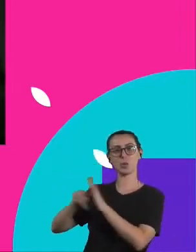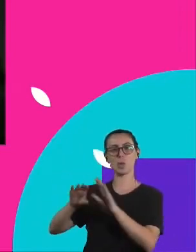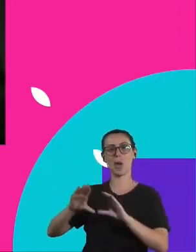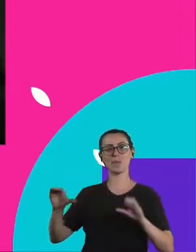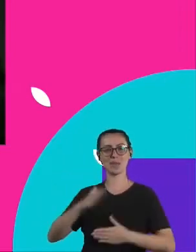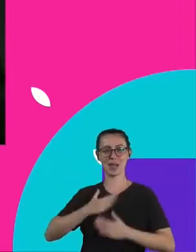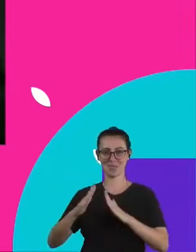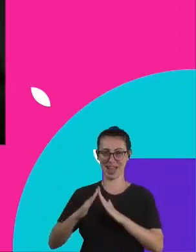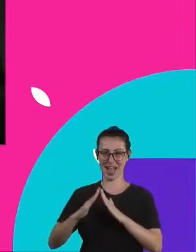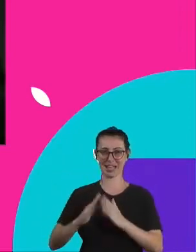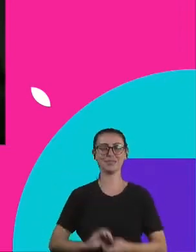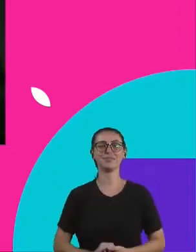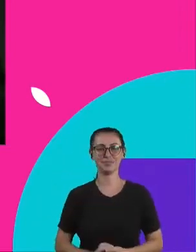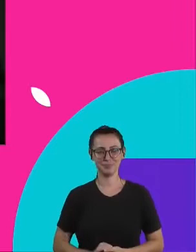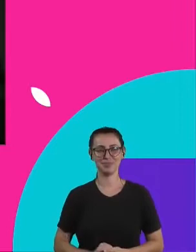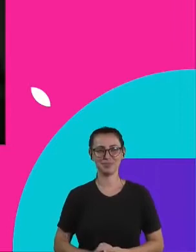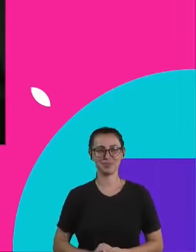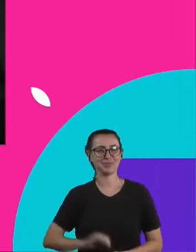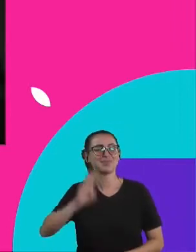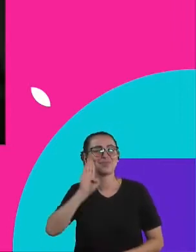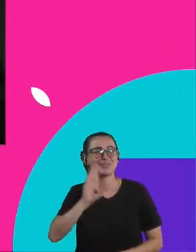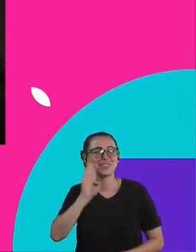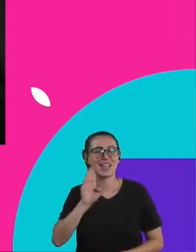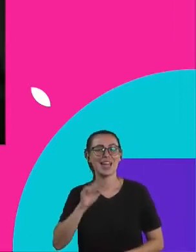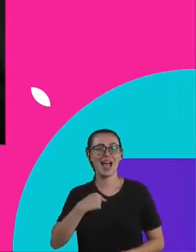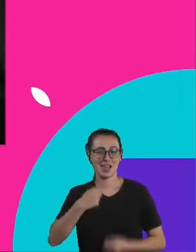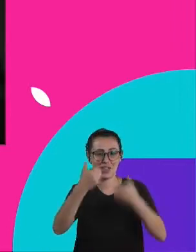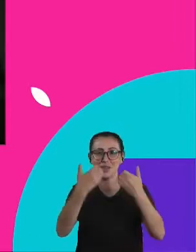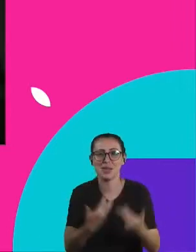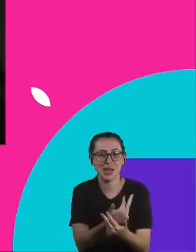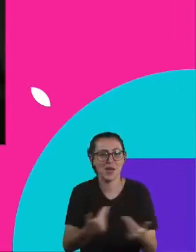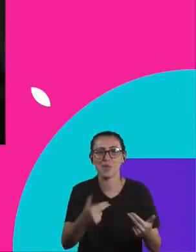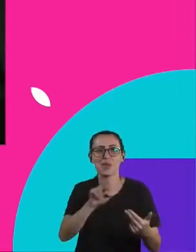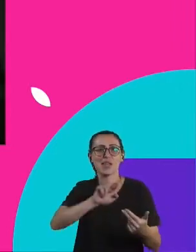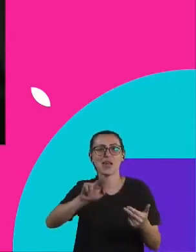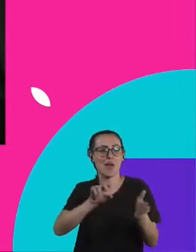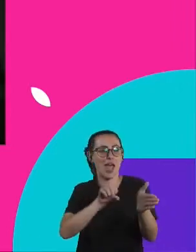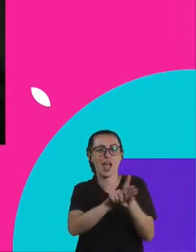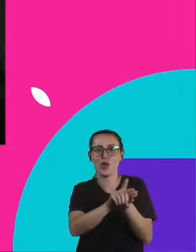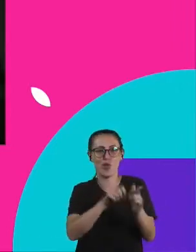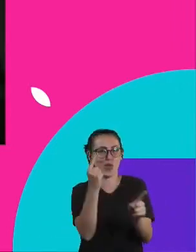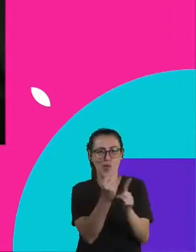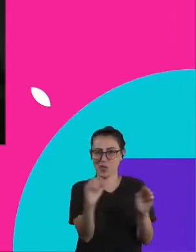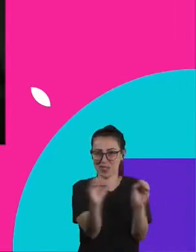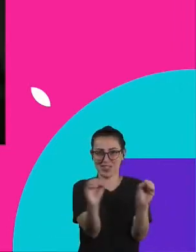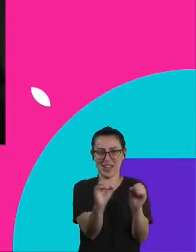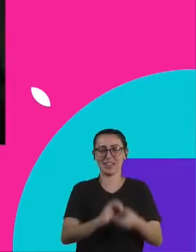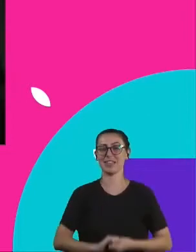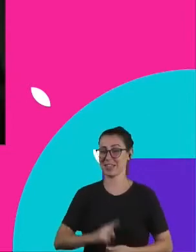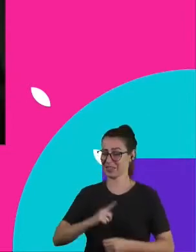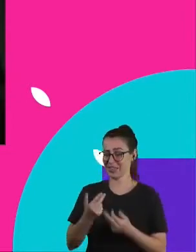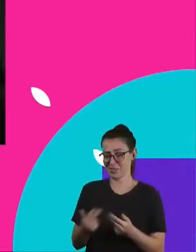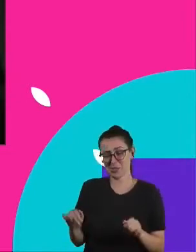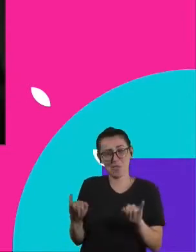casa. É muito legal essa ideia de colocar alguma coisa não googável. Eu tenho uma coisa bem boba,